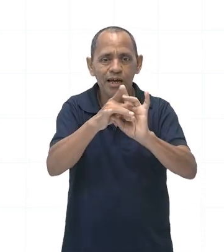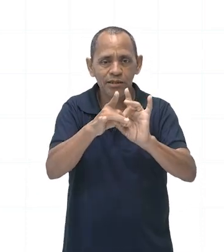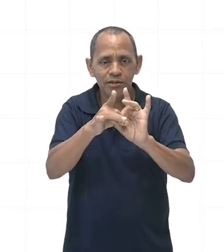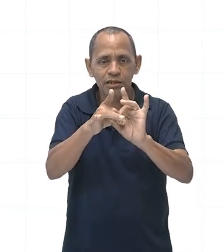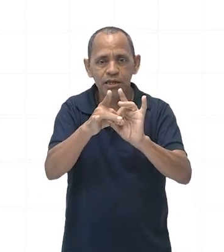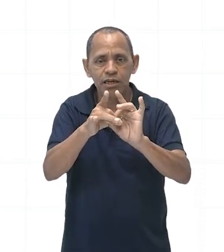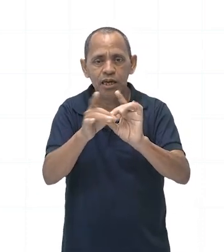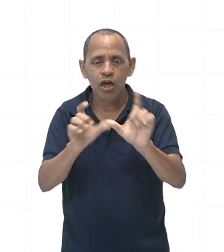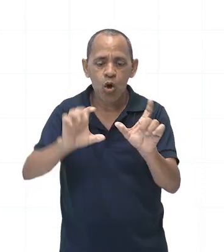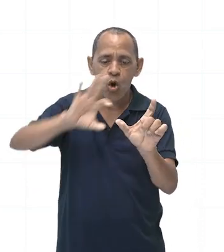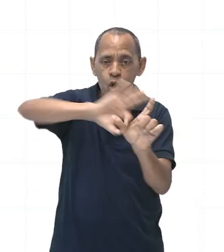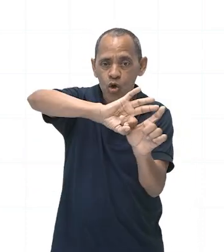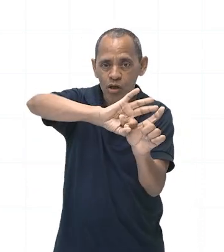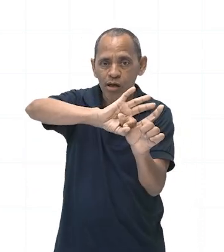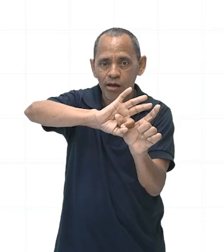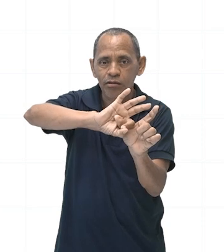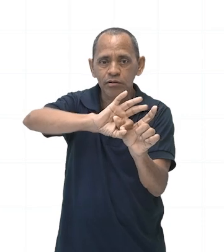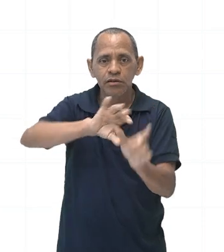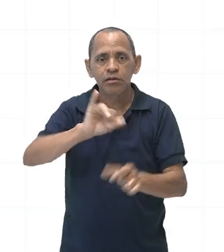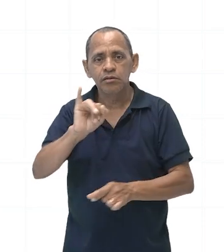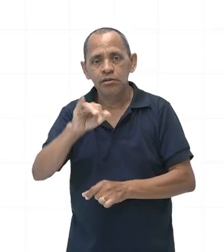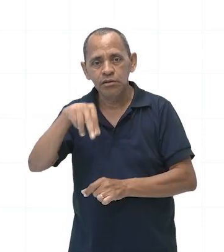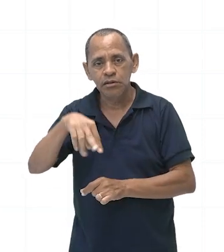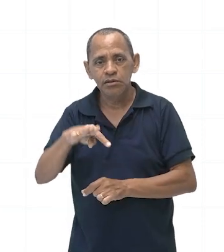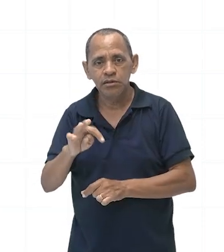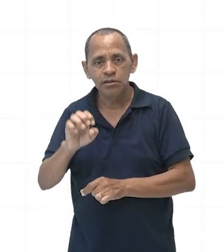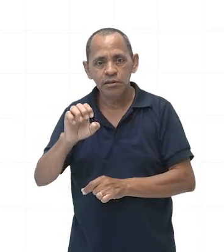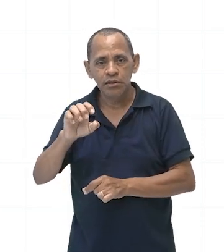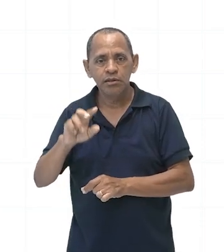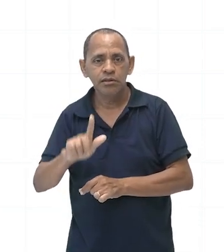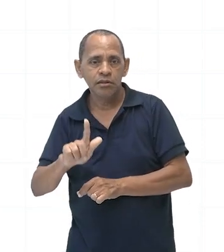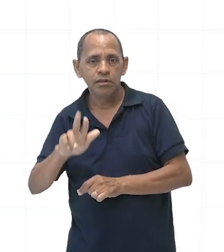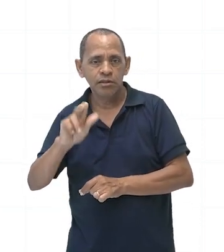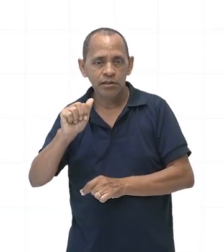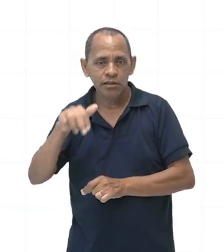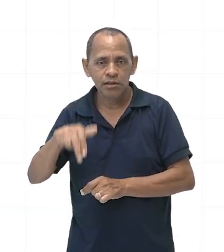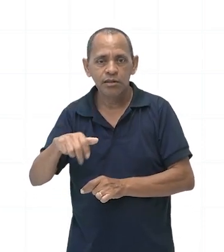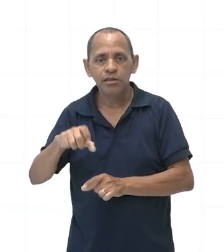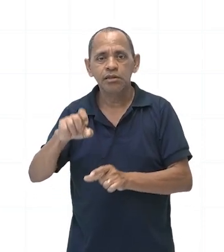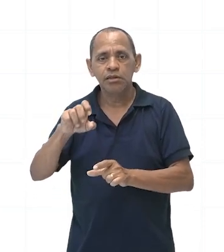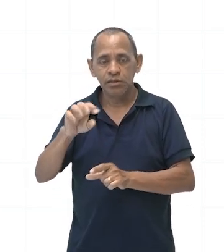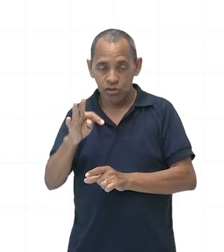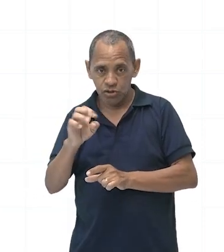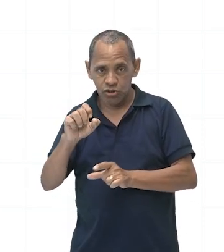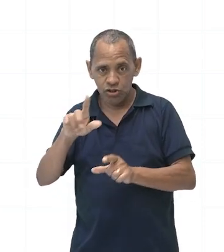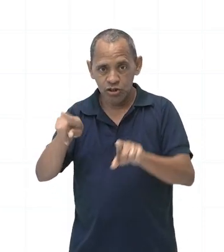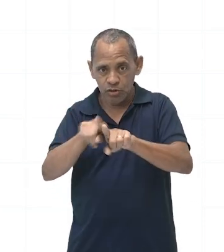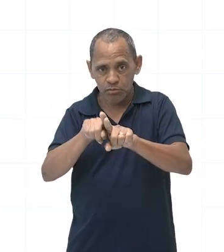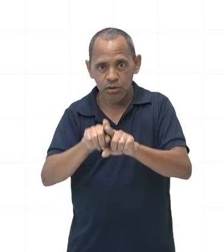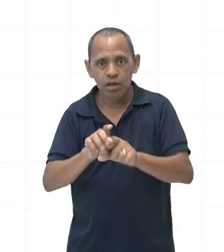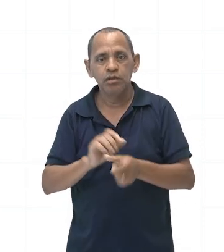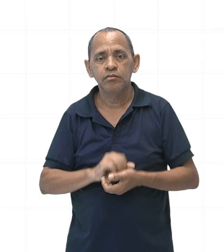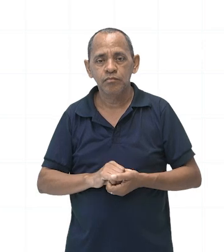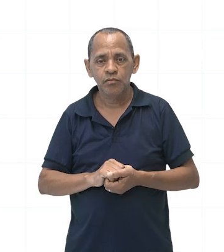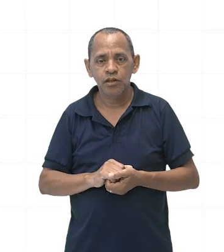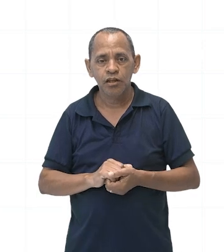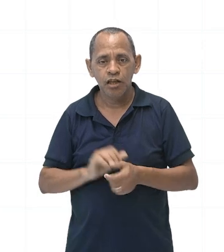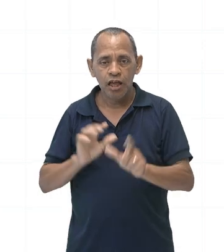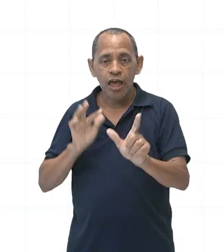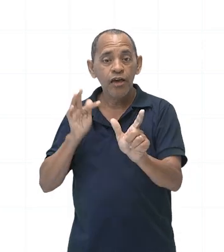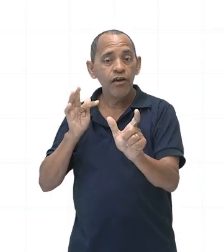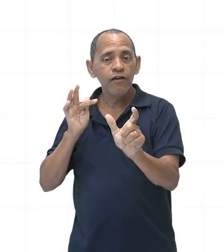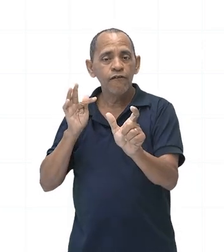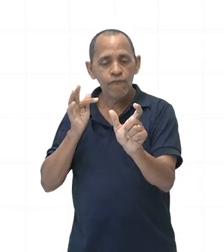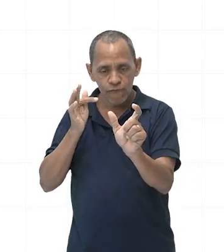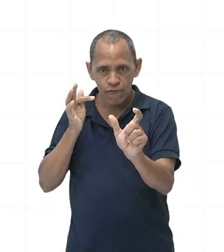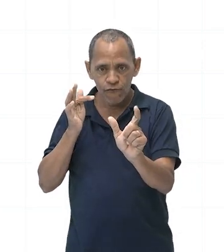de conjunção integrante. Ela vai integrar, vai fazer parte da minha segunda oração. E em função disso, ela vai fazer